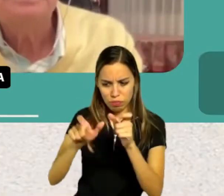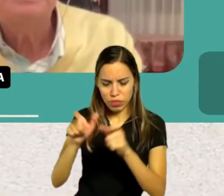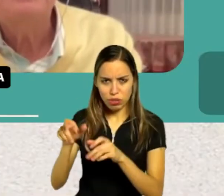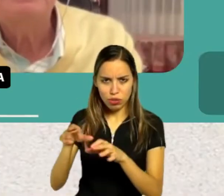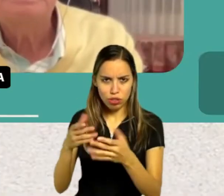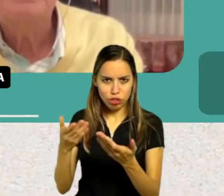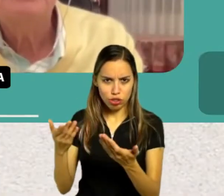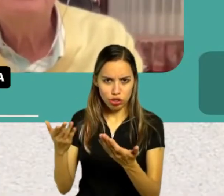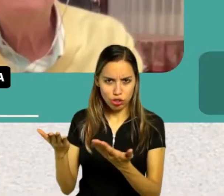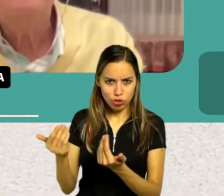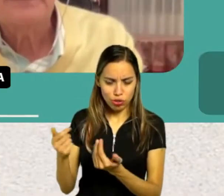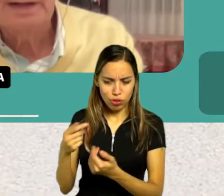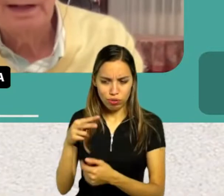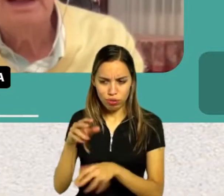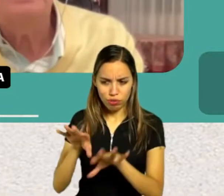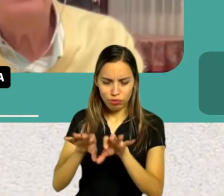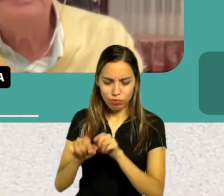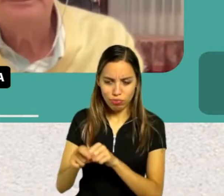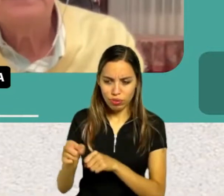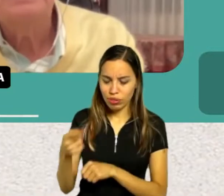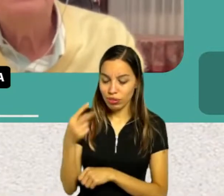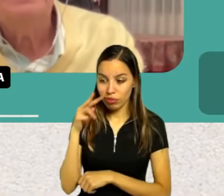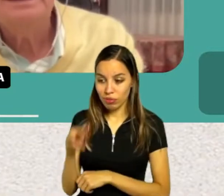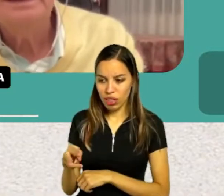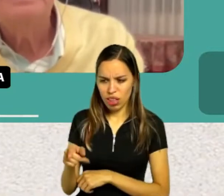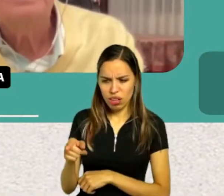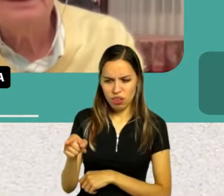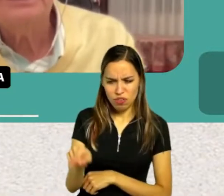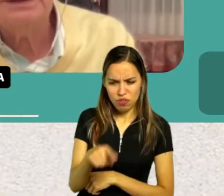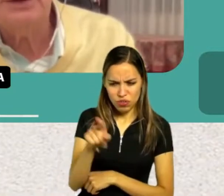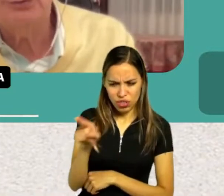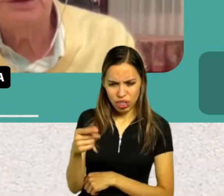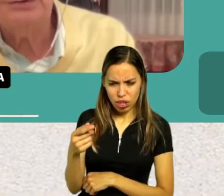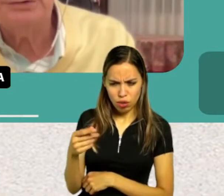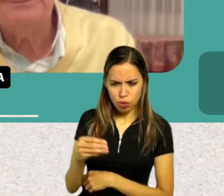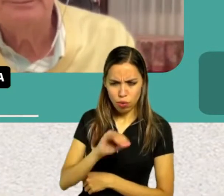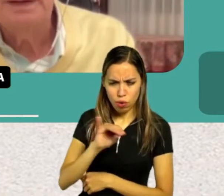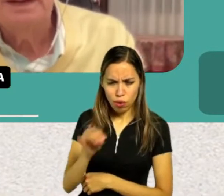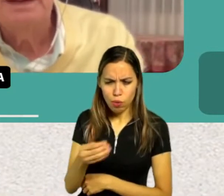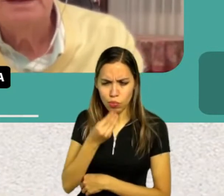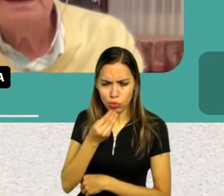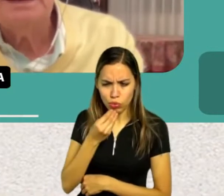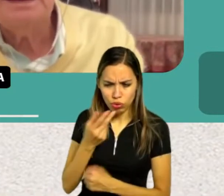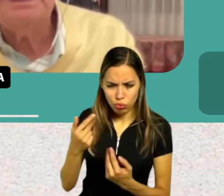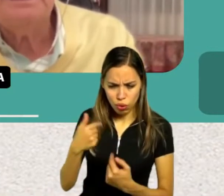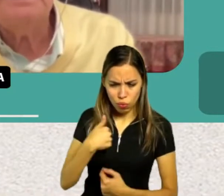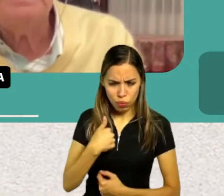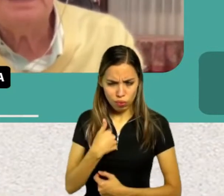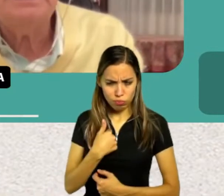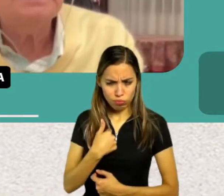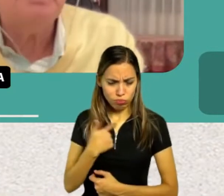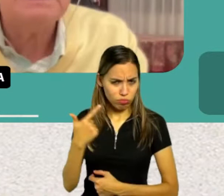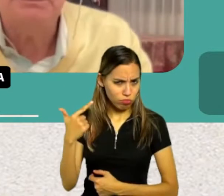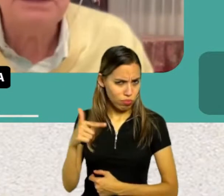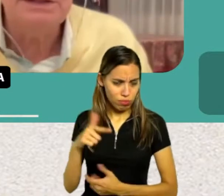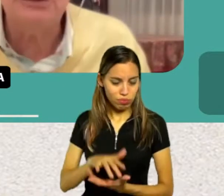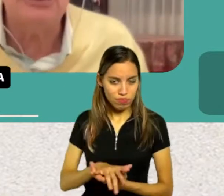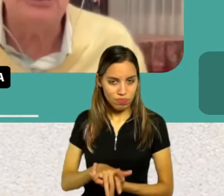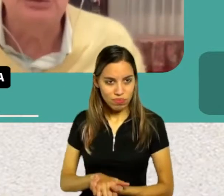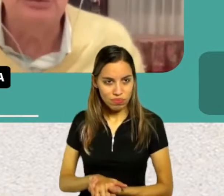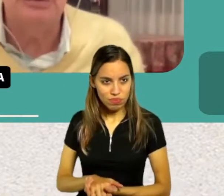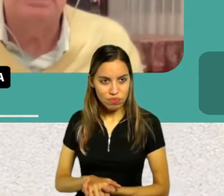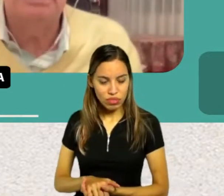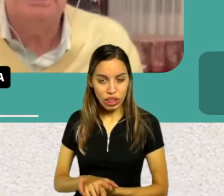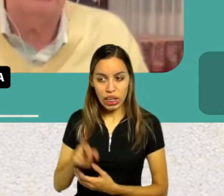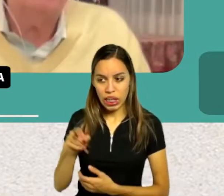de 88, é 88. 88. E aí passamos a atender